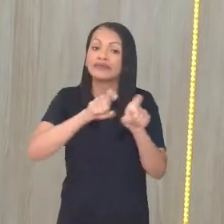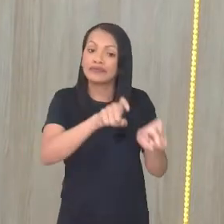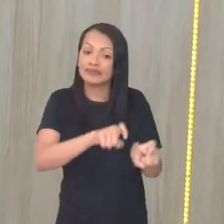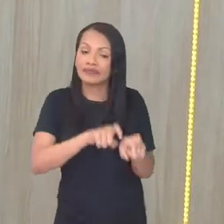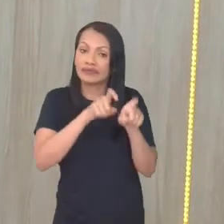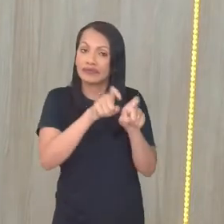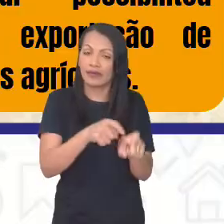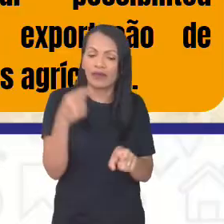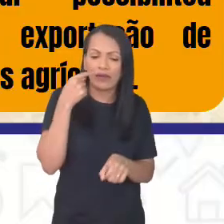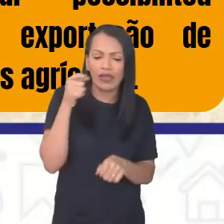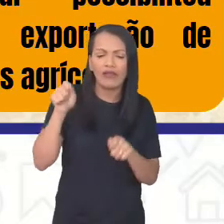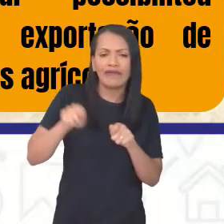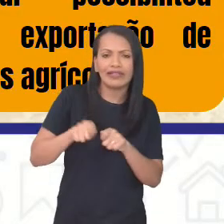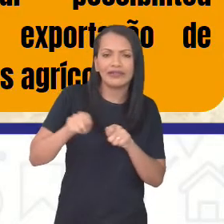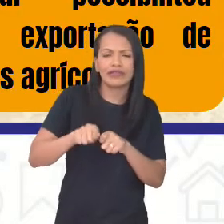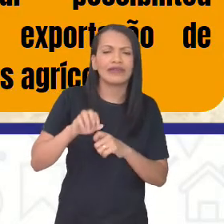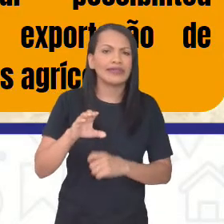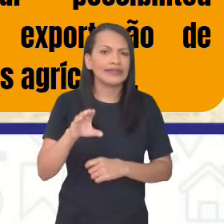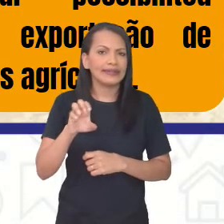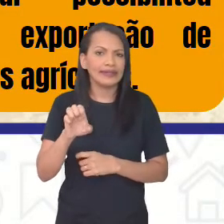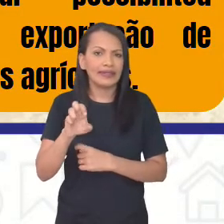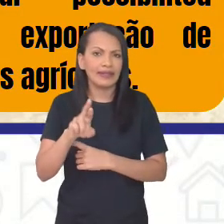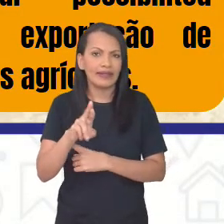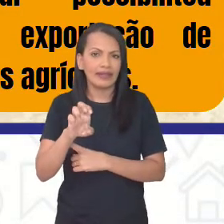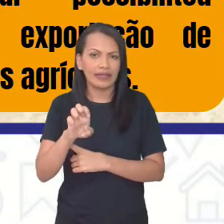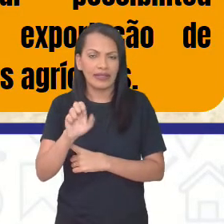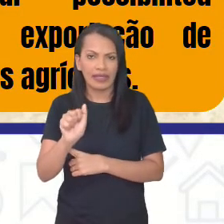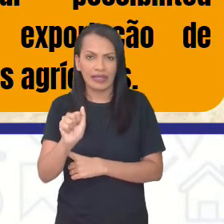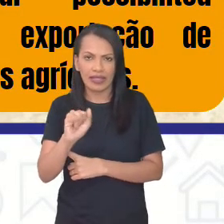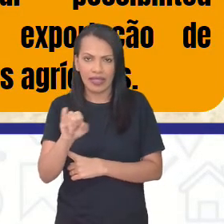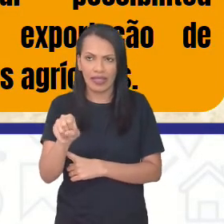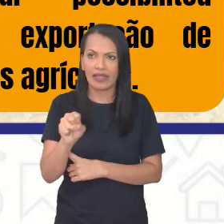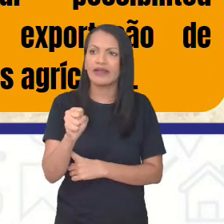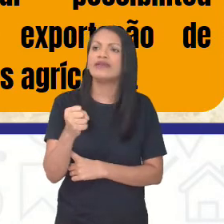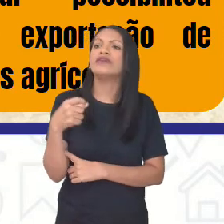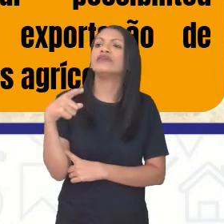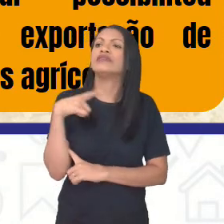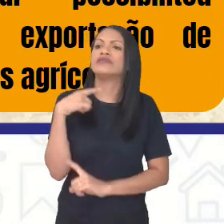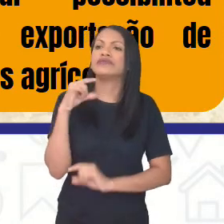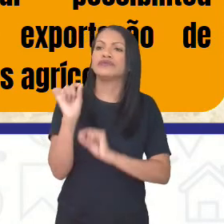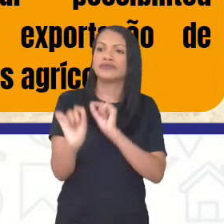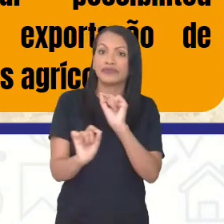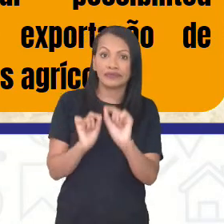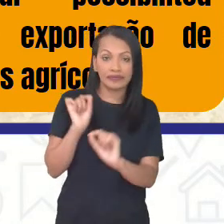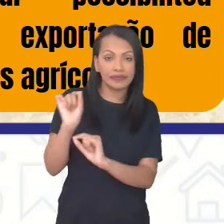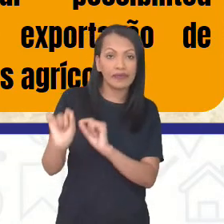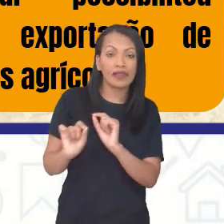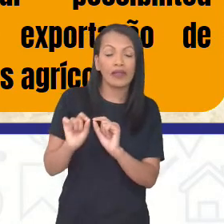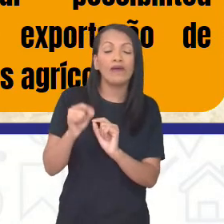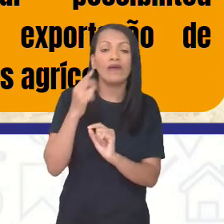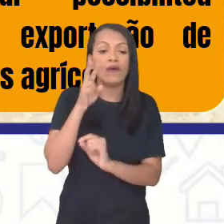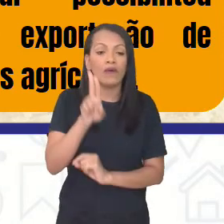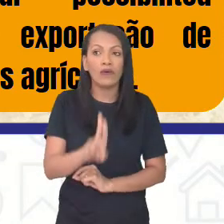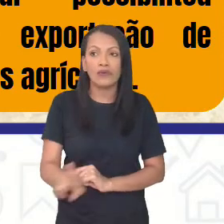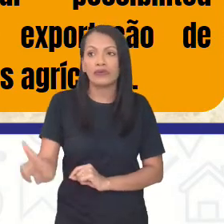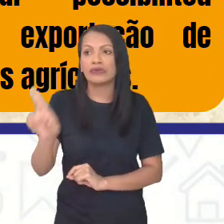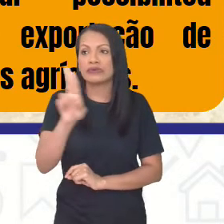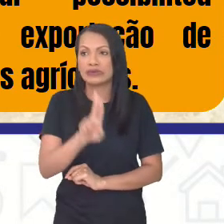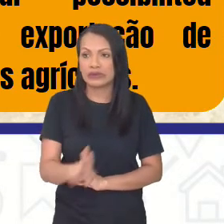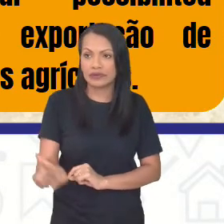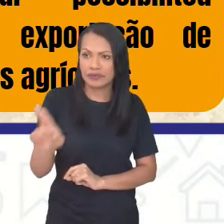perspectiva da produção de cereais, né? Então a gente tinha aí, ó, a produção de cereais com a utilização de